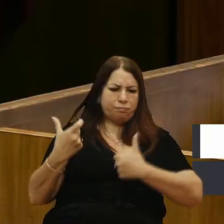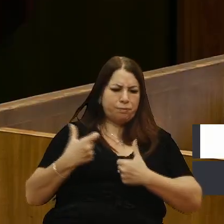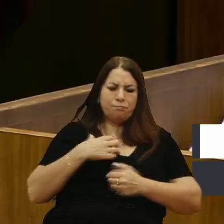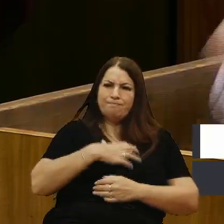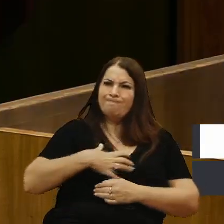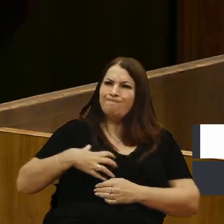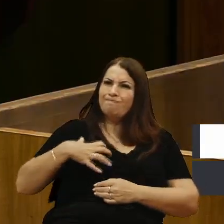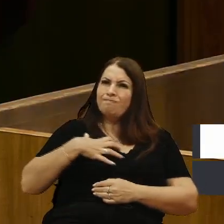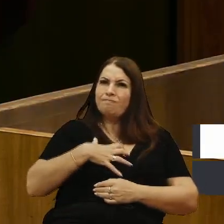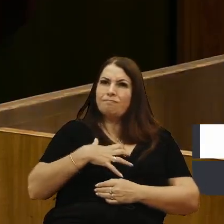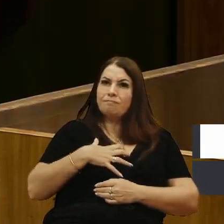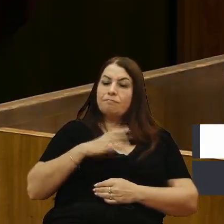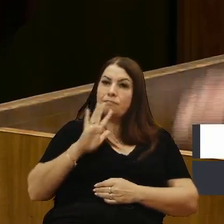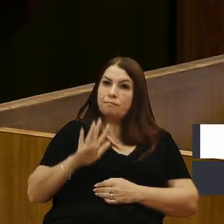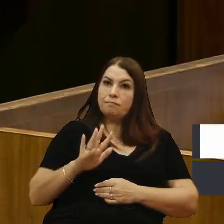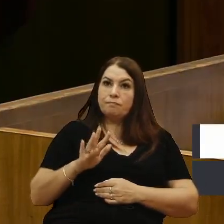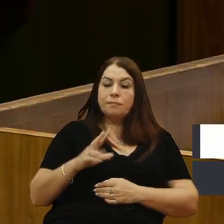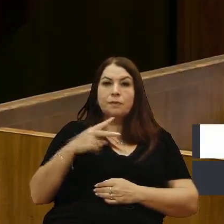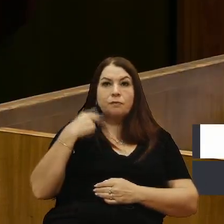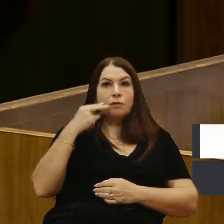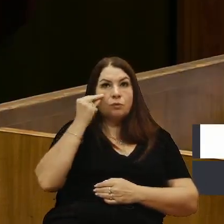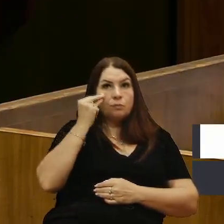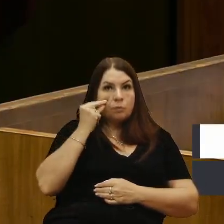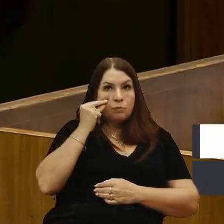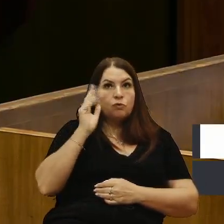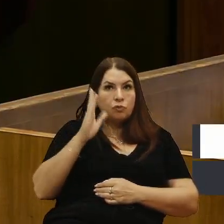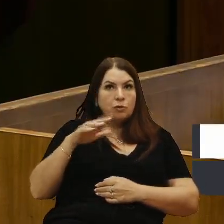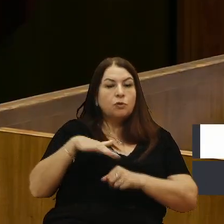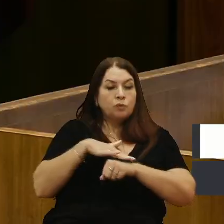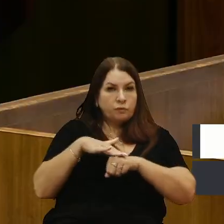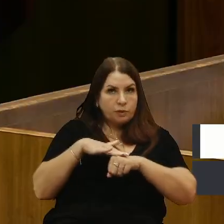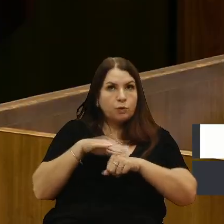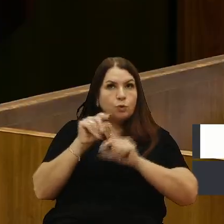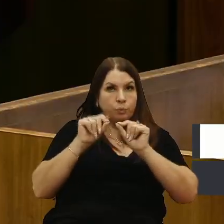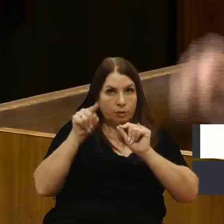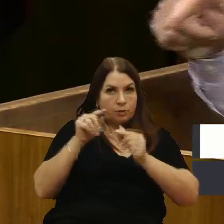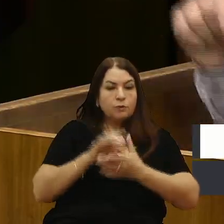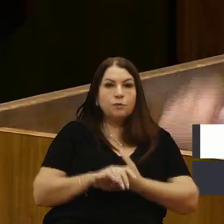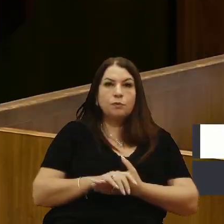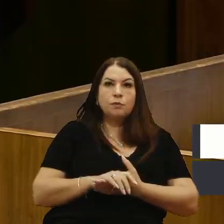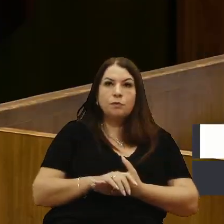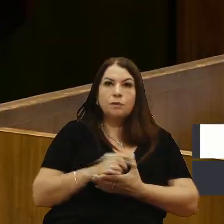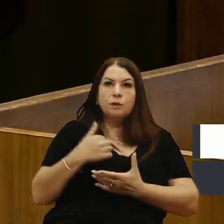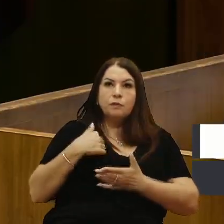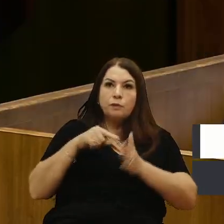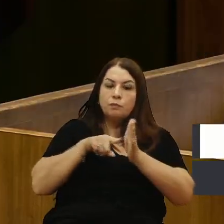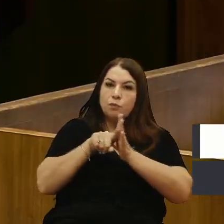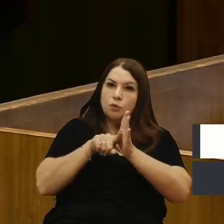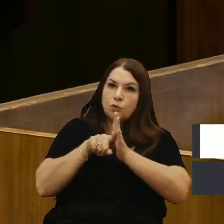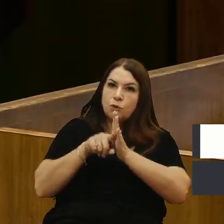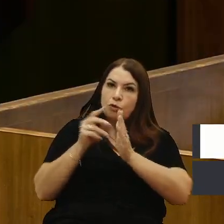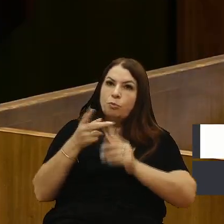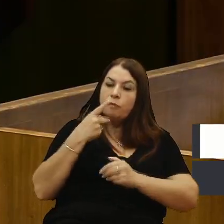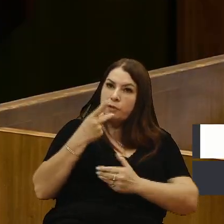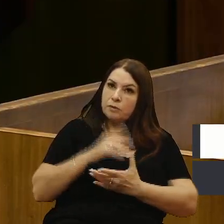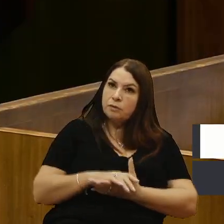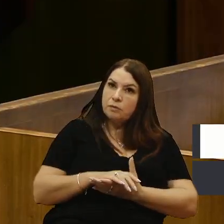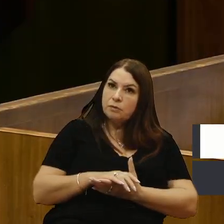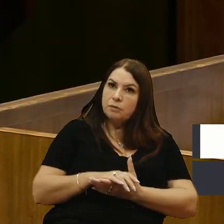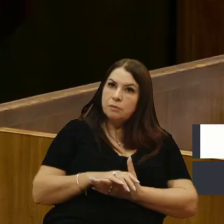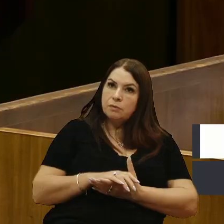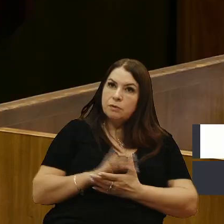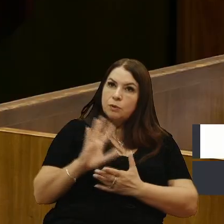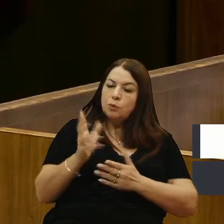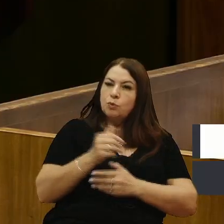tremendamente. Mas, vereador Libardi, nós já tivemos conversa sobre isso, eu fui investigar, como o senhor me disse, são tudo